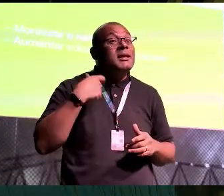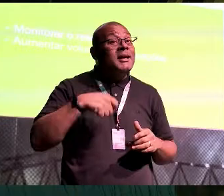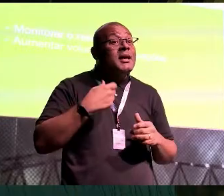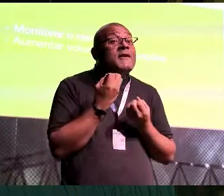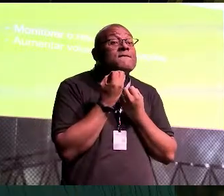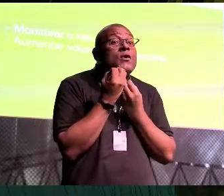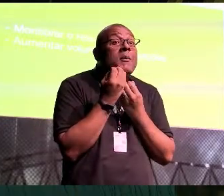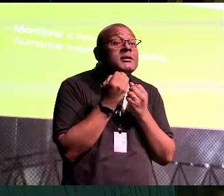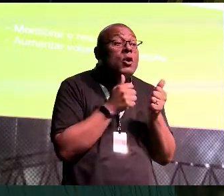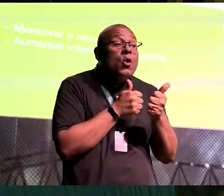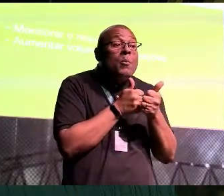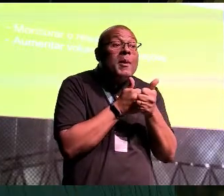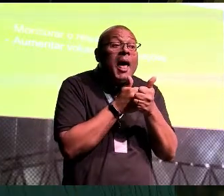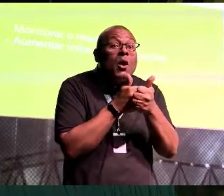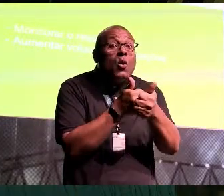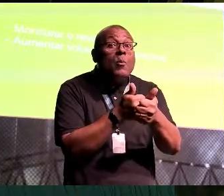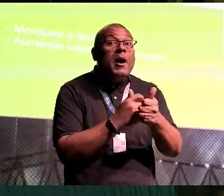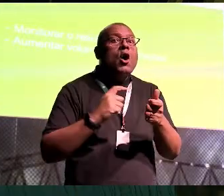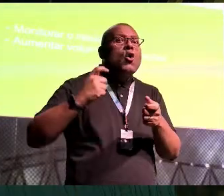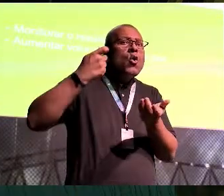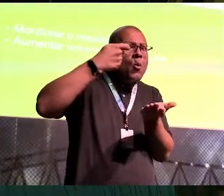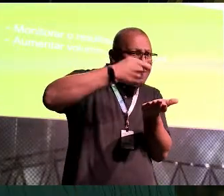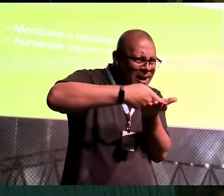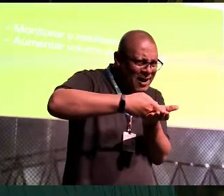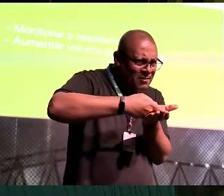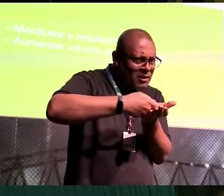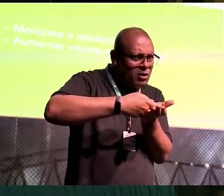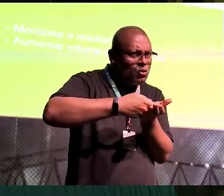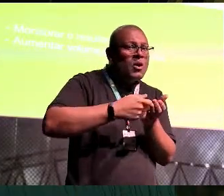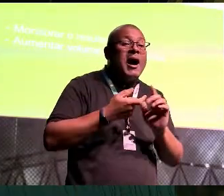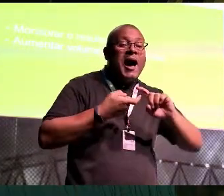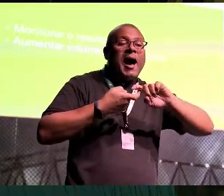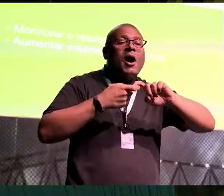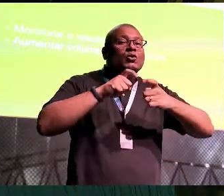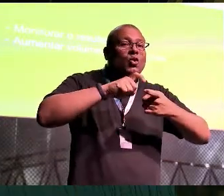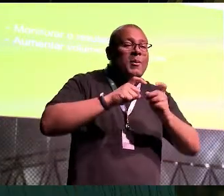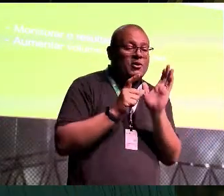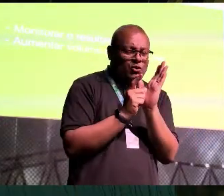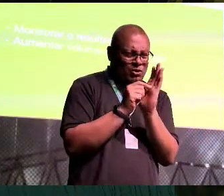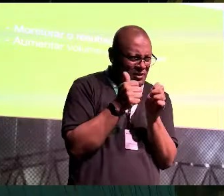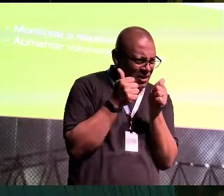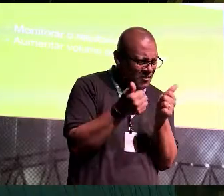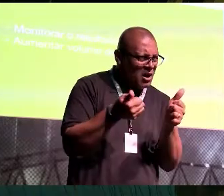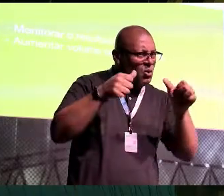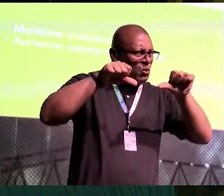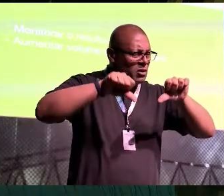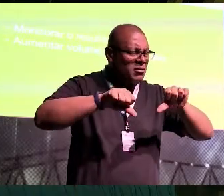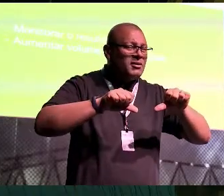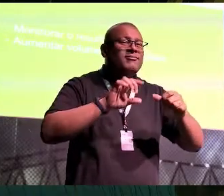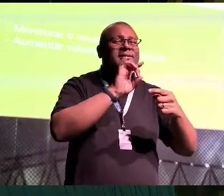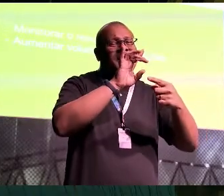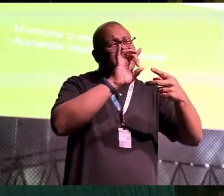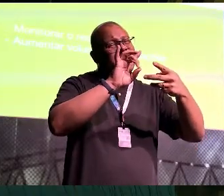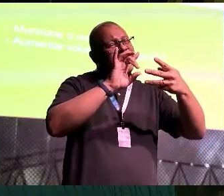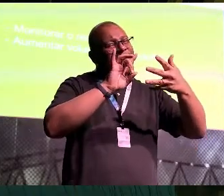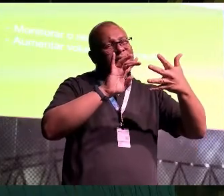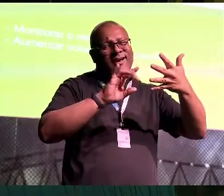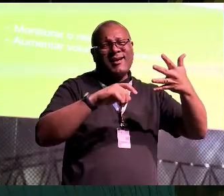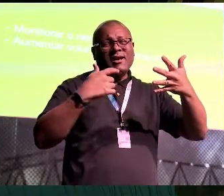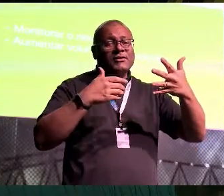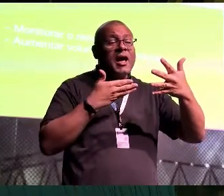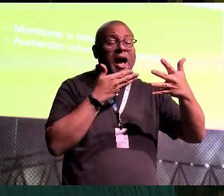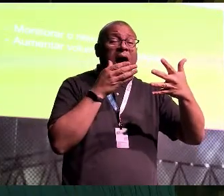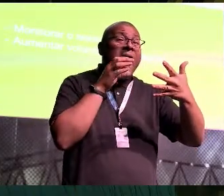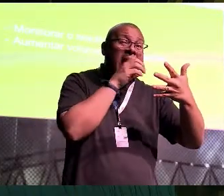certeza que aquele comportamento está ok para a gente, para poder ligar para a plataforma como um todo. Então, a gente tem Dependendo de cada caso, a gente consegue remover o feature toggle